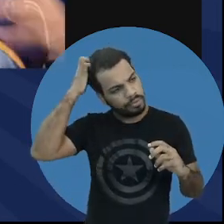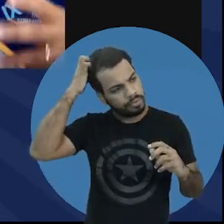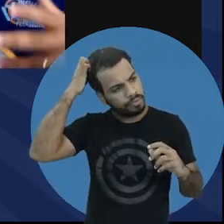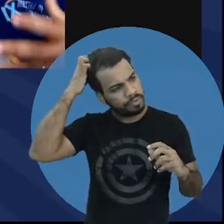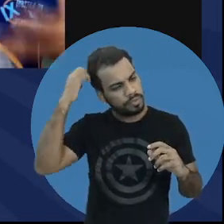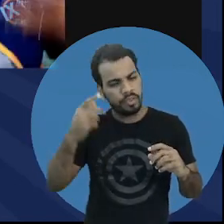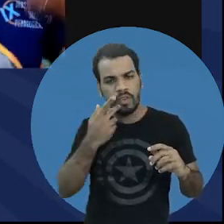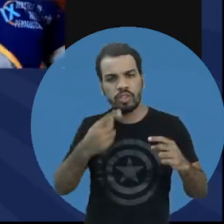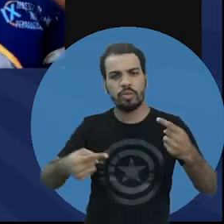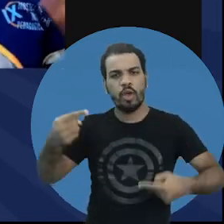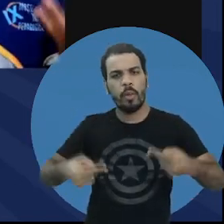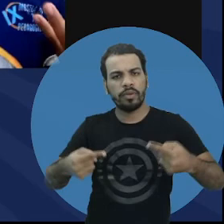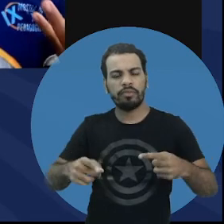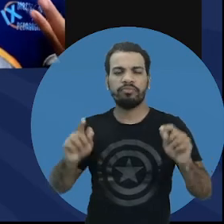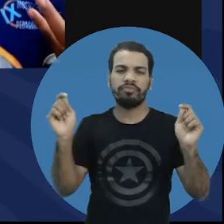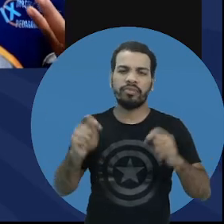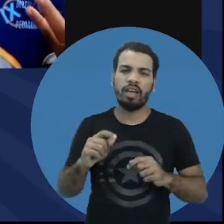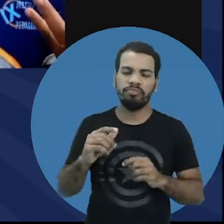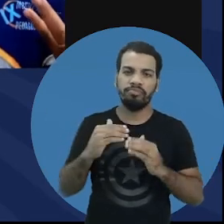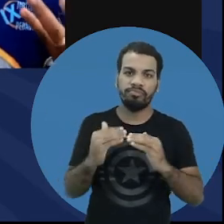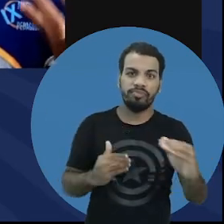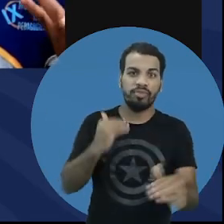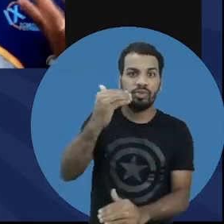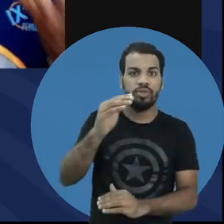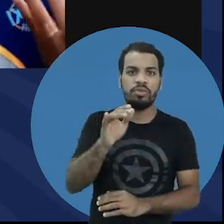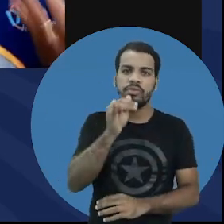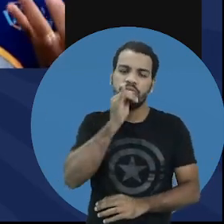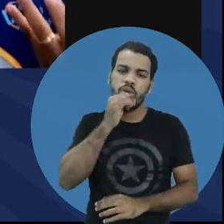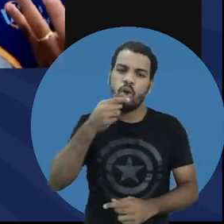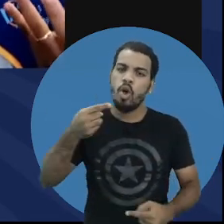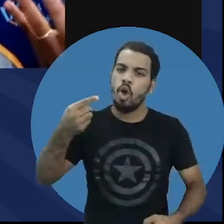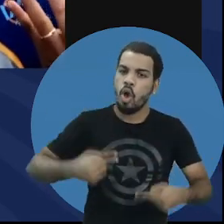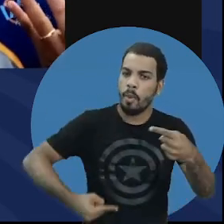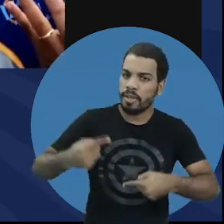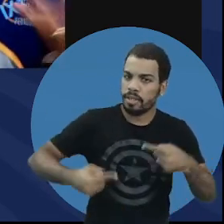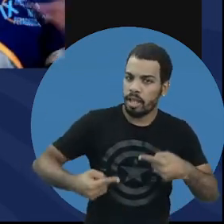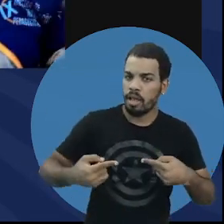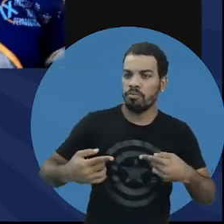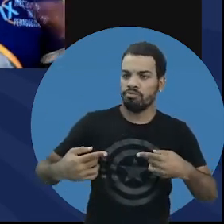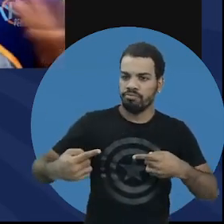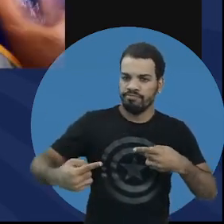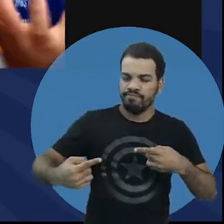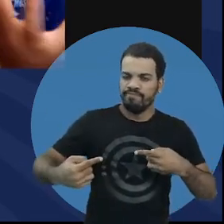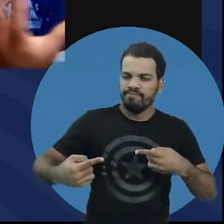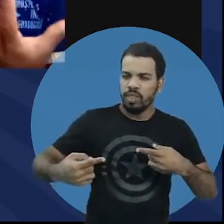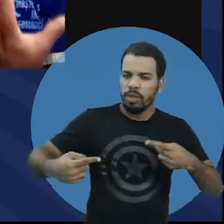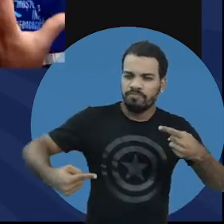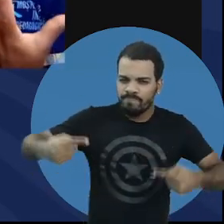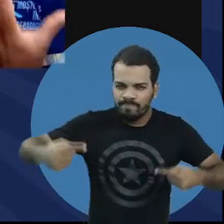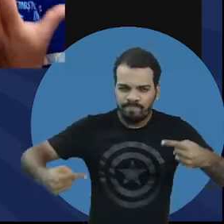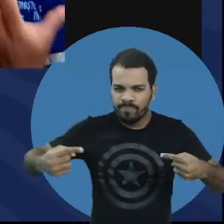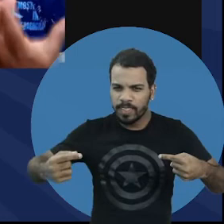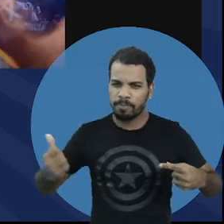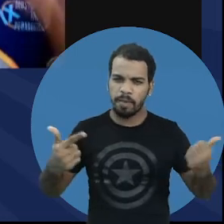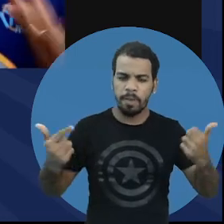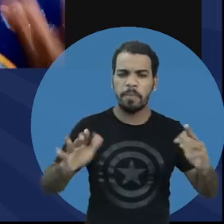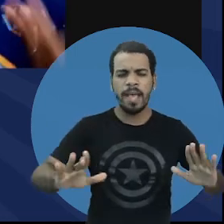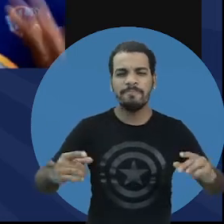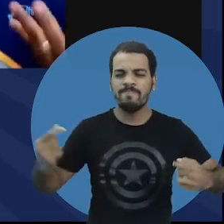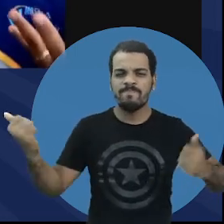eu acho que vocês conseguem superar a ideia de competição e atrelada à ideia